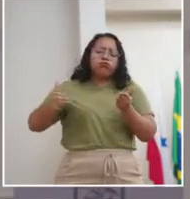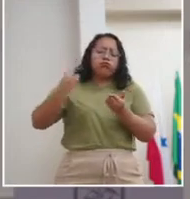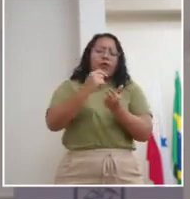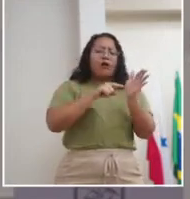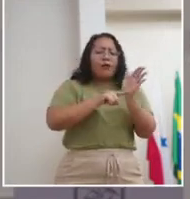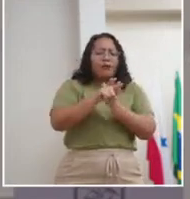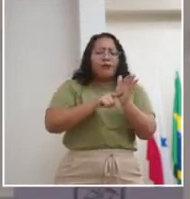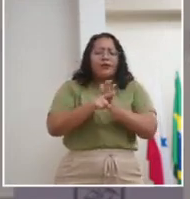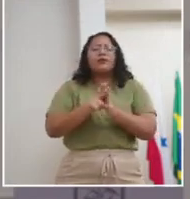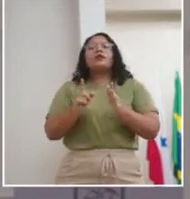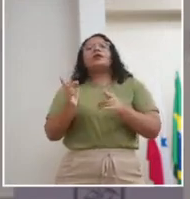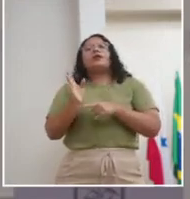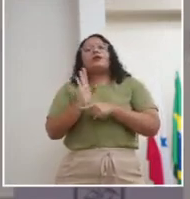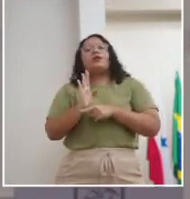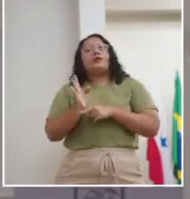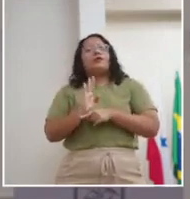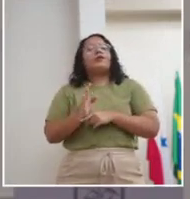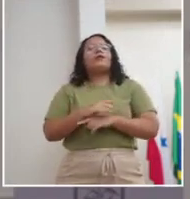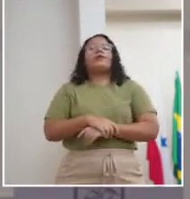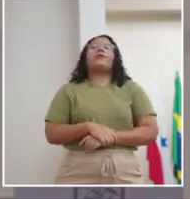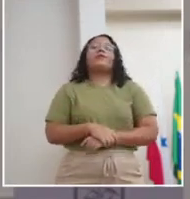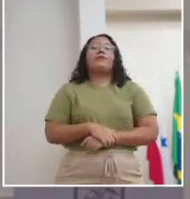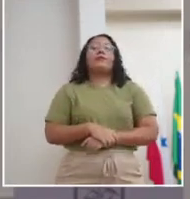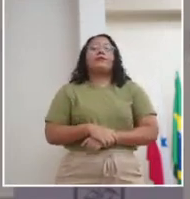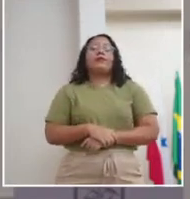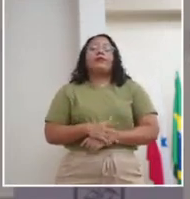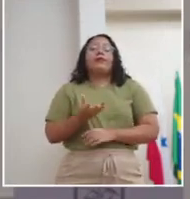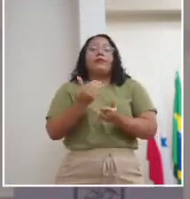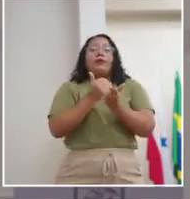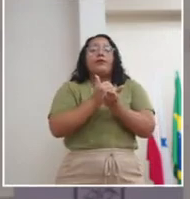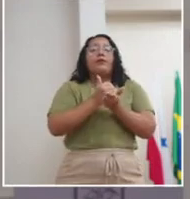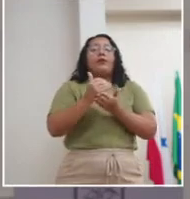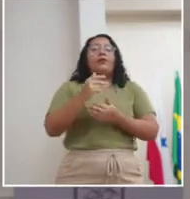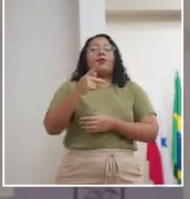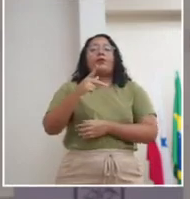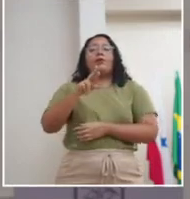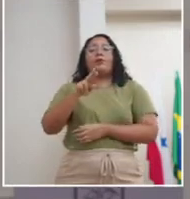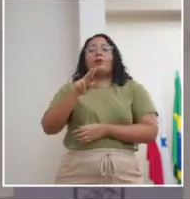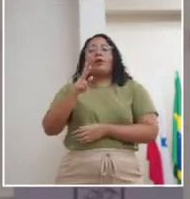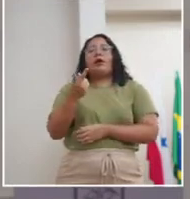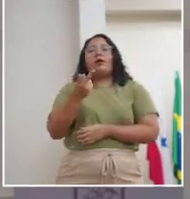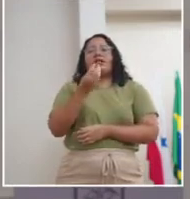filme, para a animação, Gaim Panã e a Origem da Pupunheira, aqui tem o cartaz,